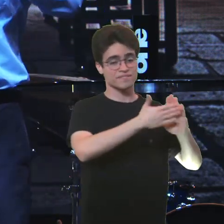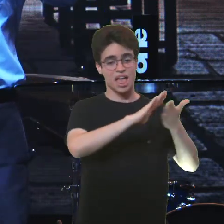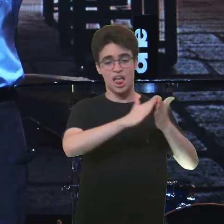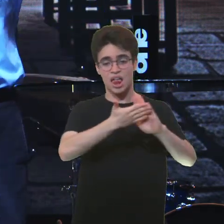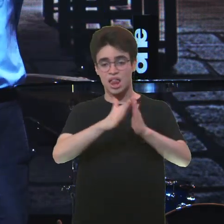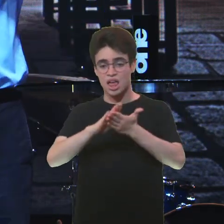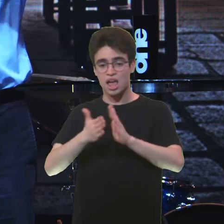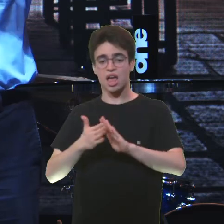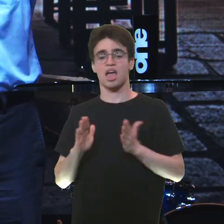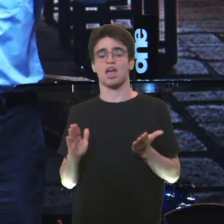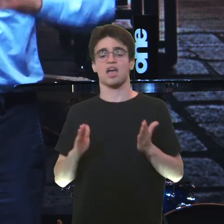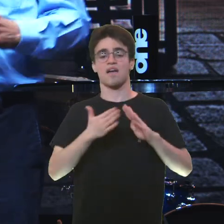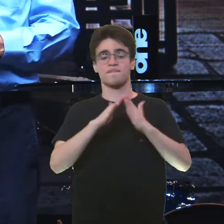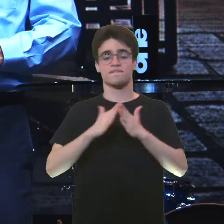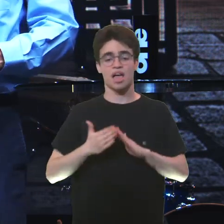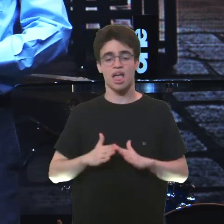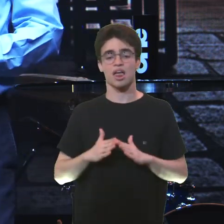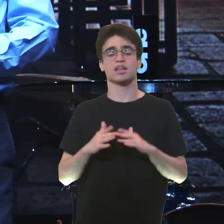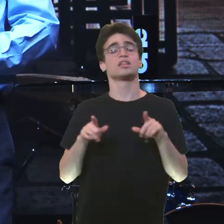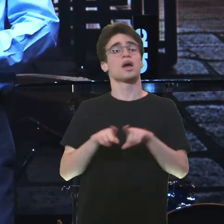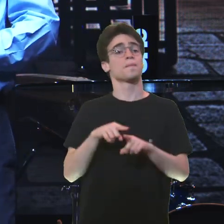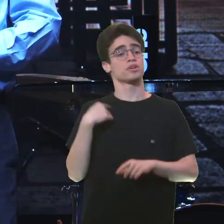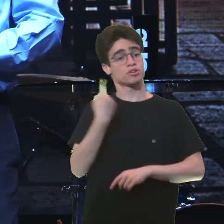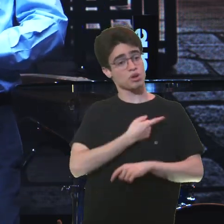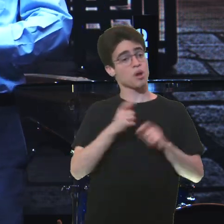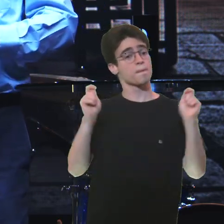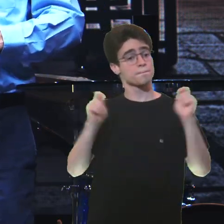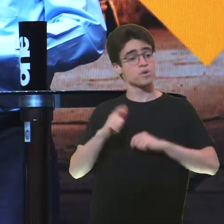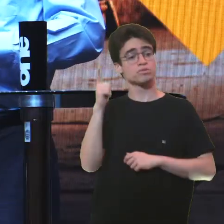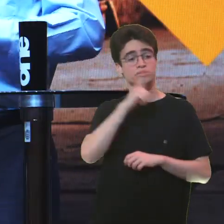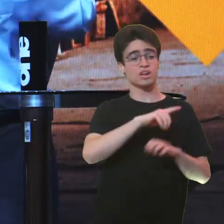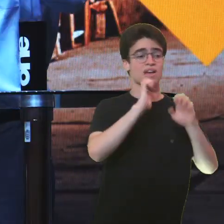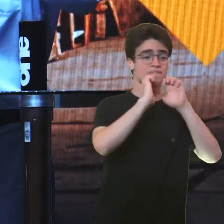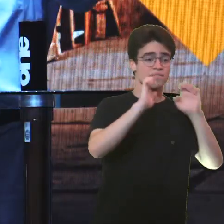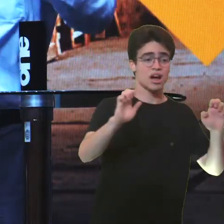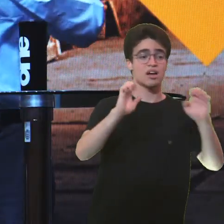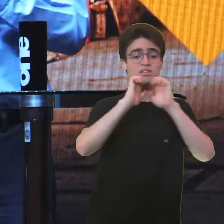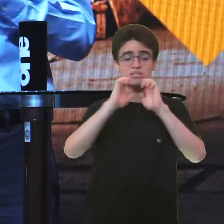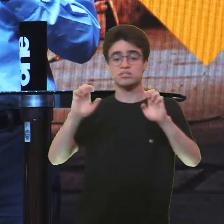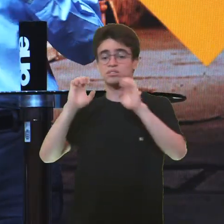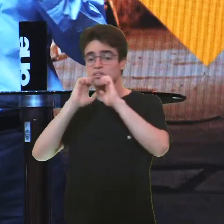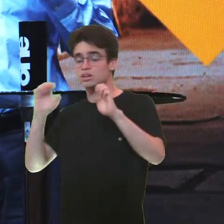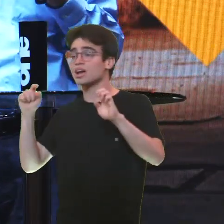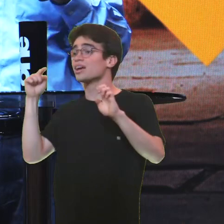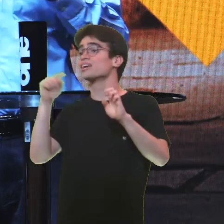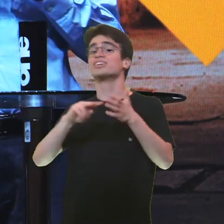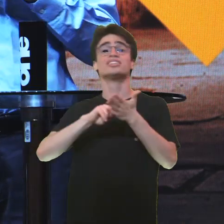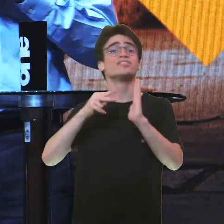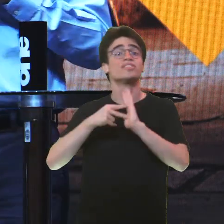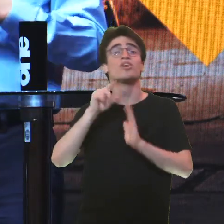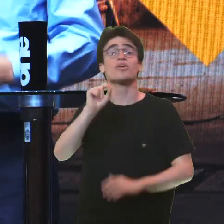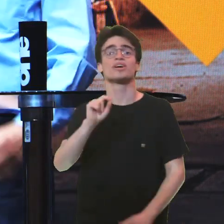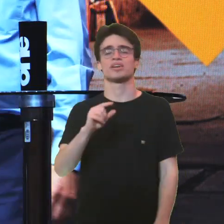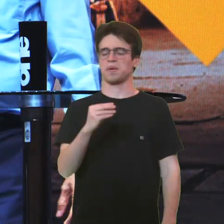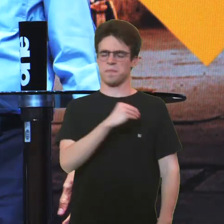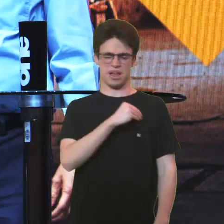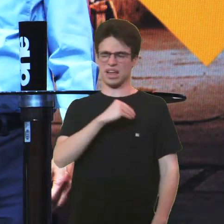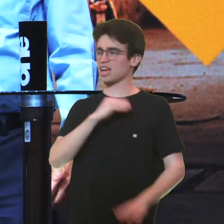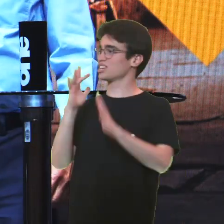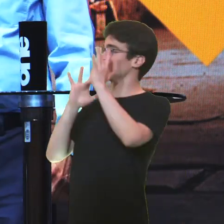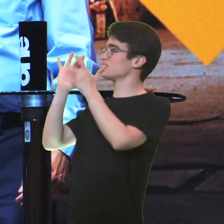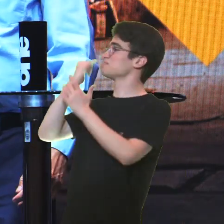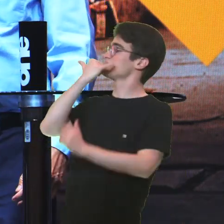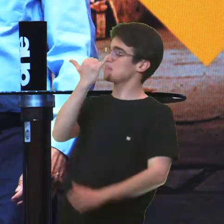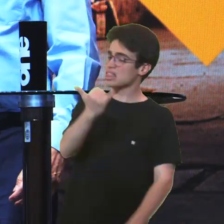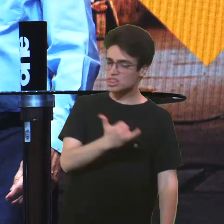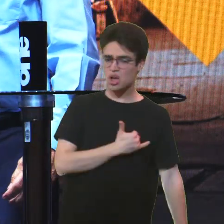y podemos llevar buenas nuevas. E podemos levar as boas novas. La buena nueva que Jesús perdona los As pecados, boas novas de que